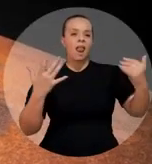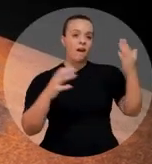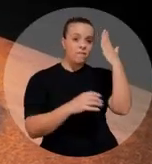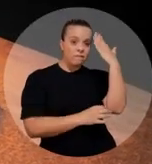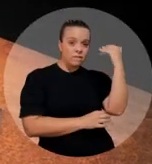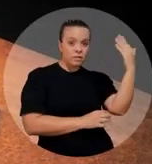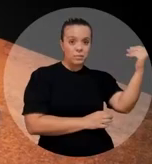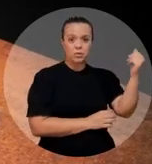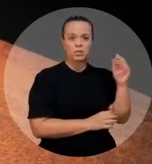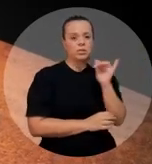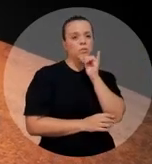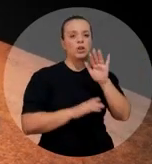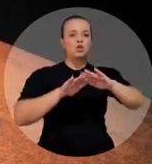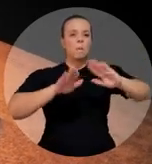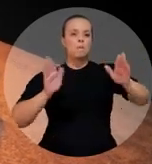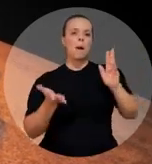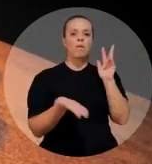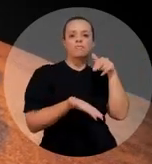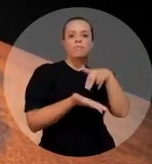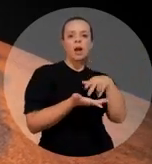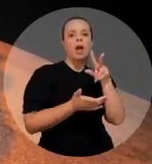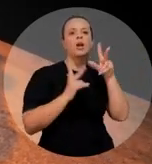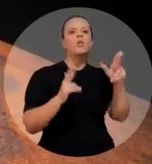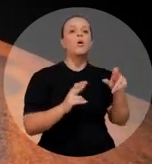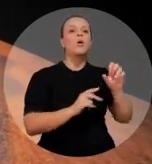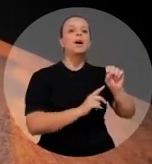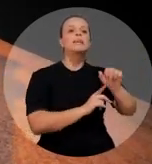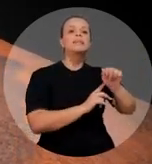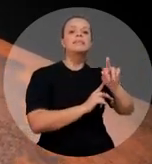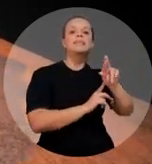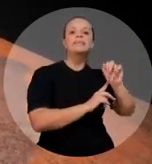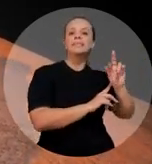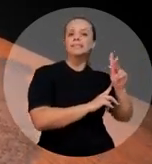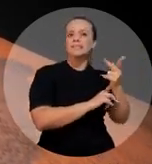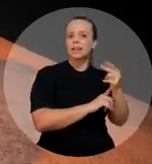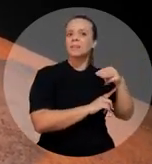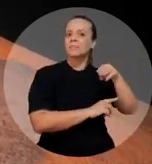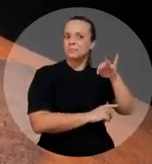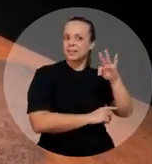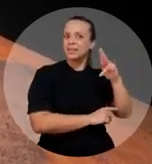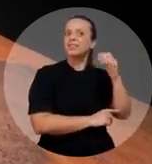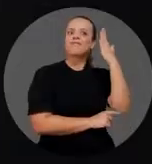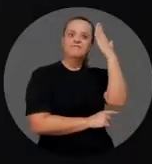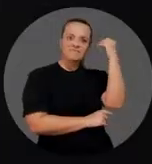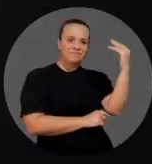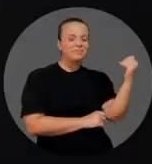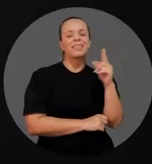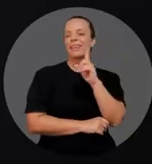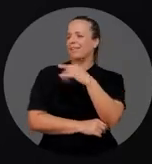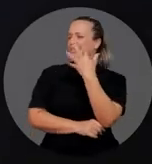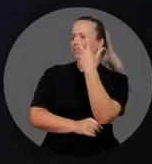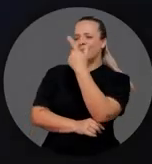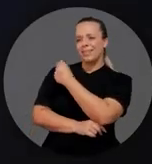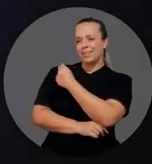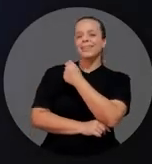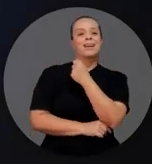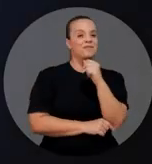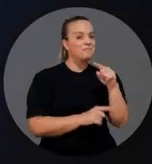brilhar. E não só brilhando em cima de um palco, como a Sarah Mitch faz isso de uma maneira extremamente natural.